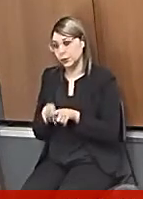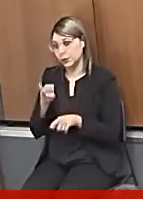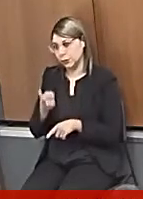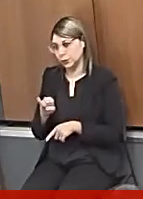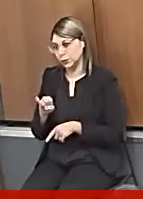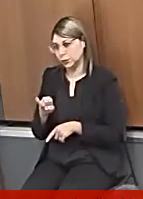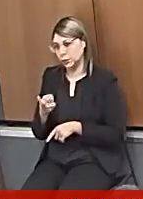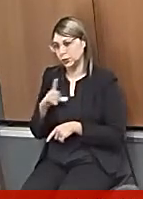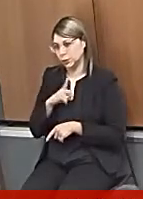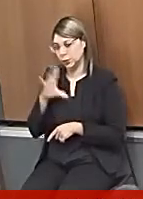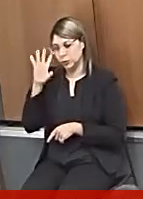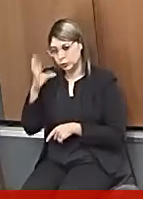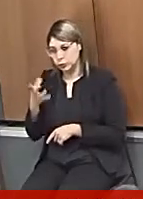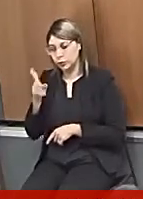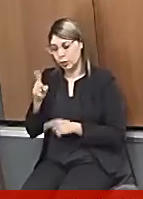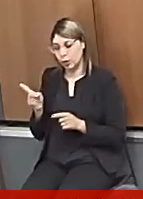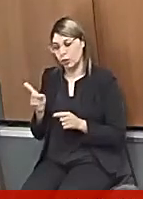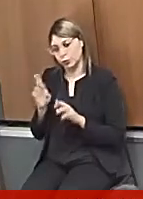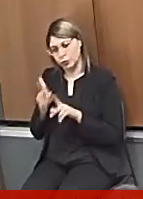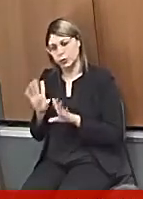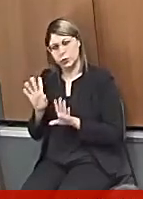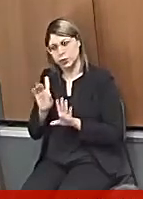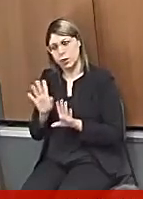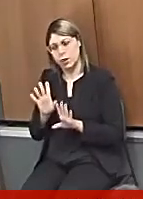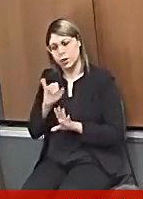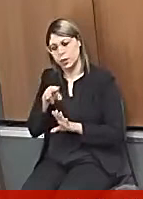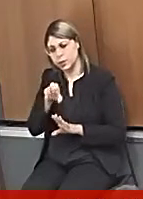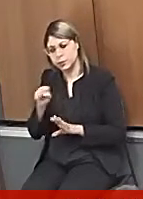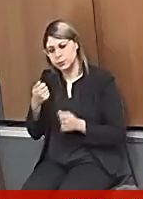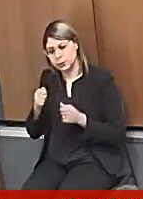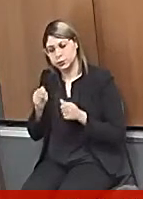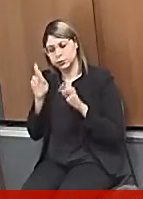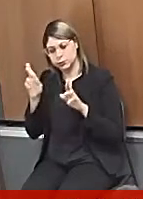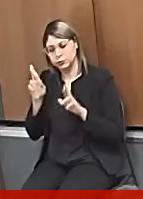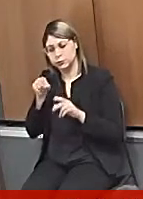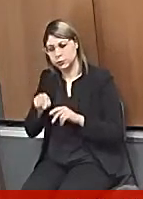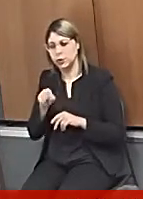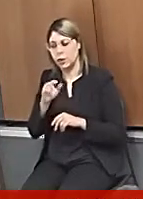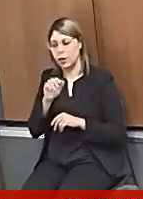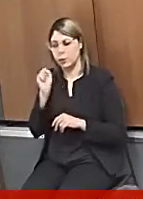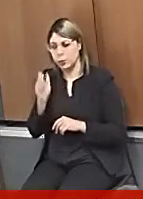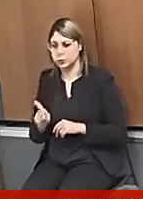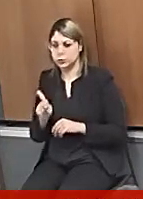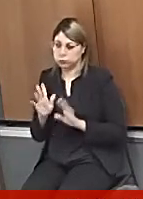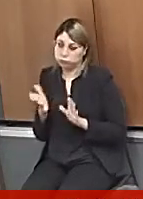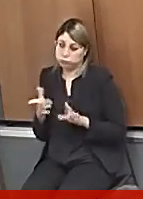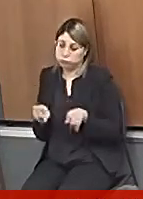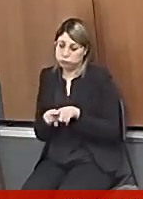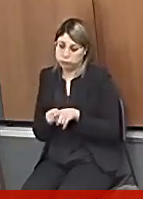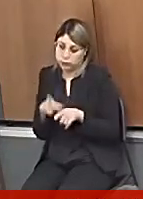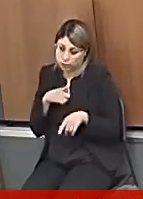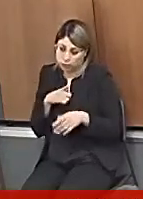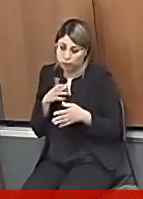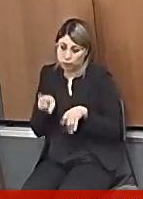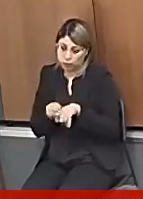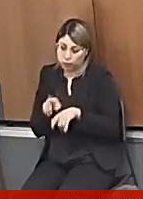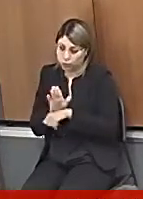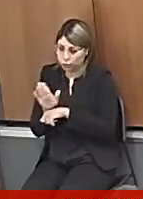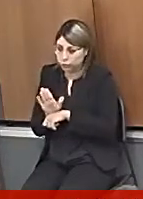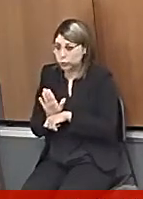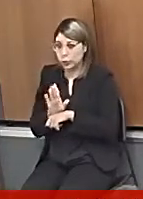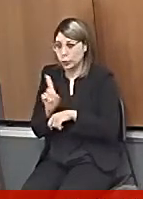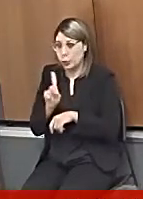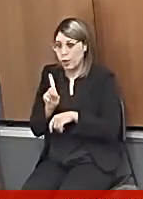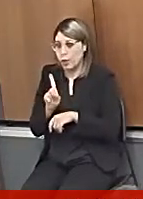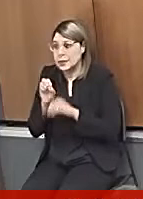nós se viesse uma decisão no sentido contrário fazendo o inss tem de aposentar também haveria um mínimo de assistência de atendimento porque eles não